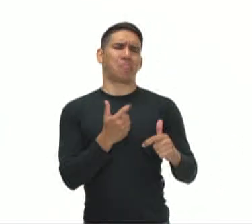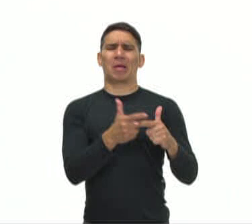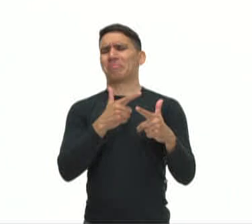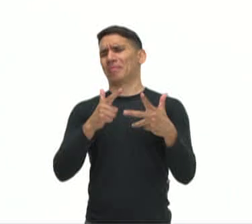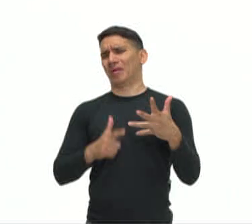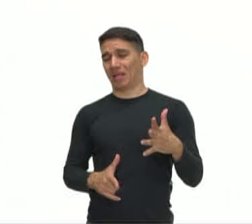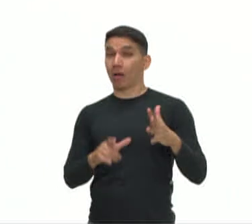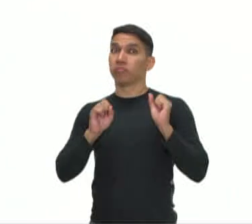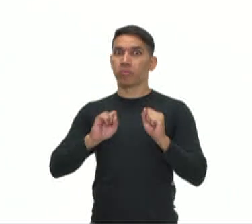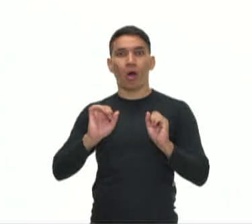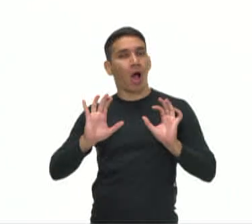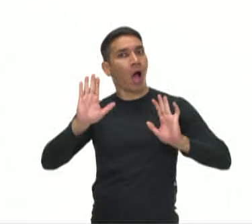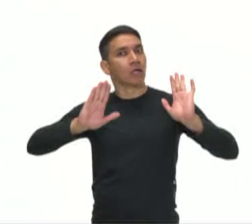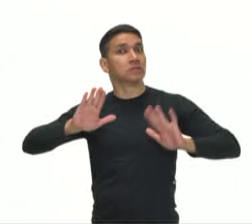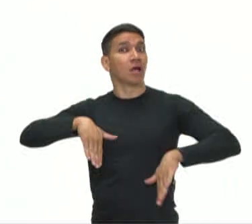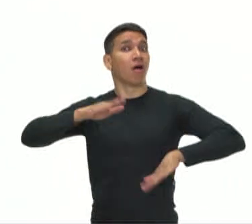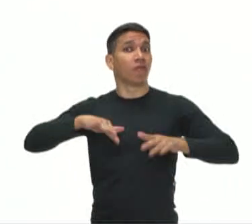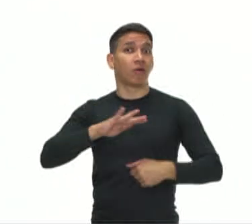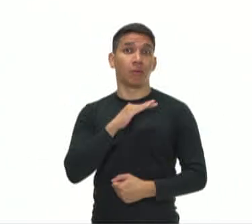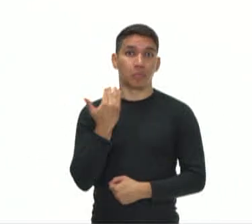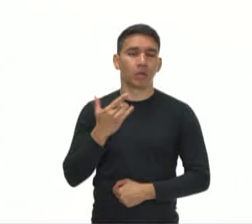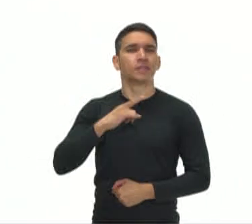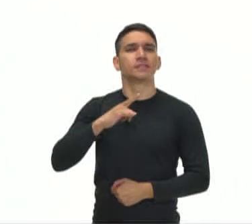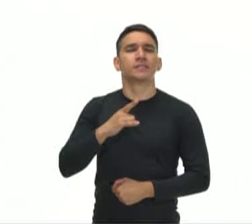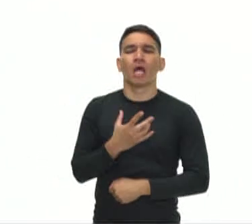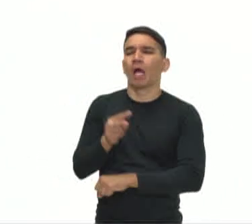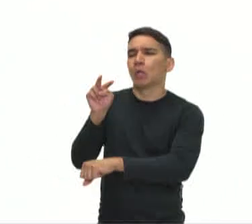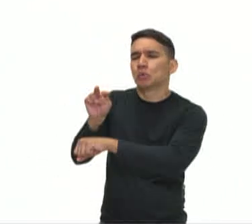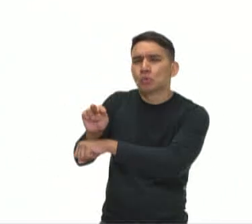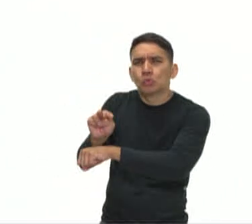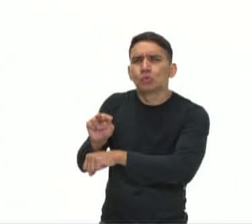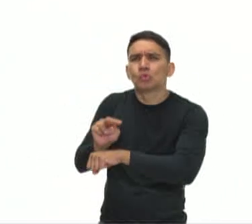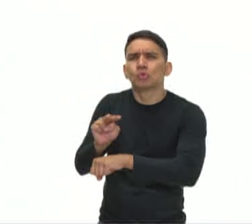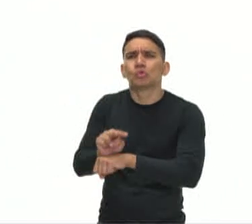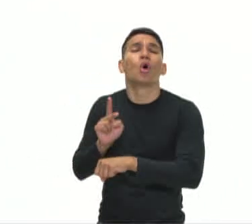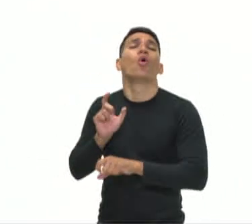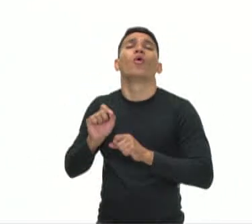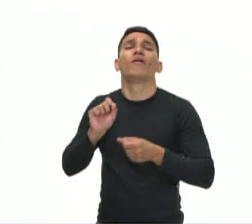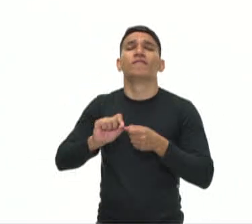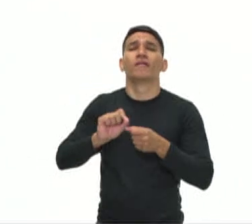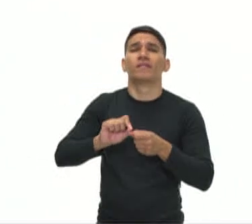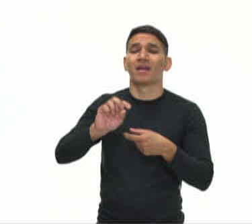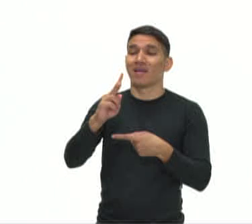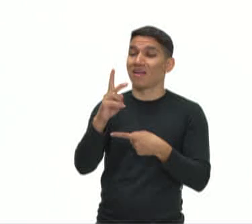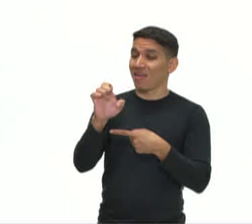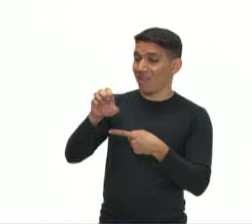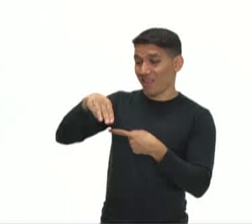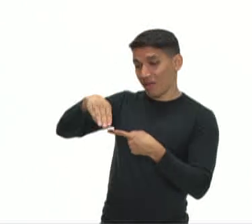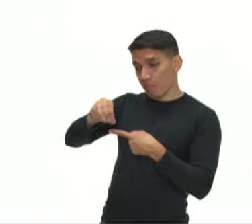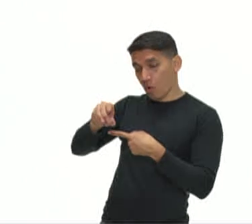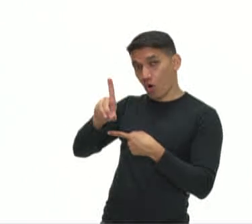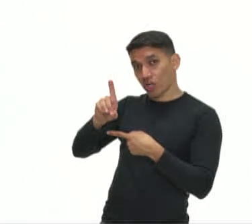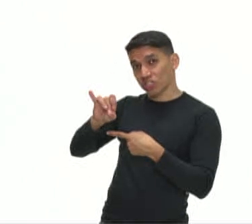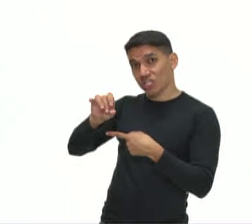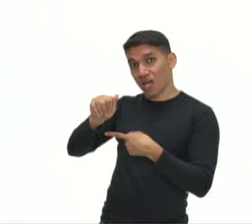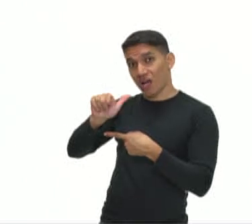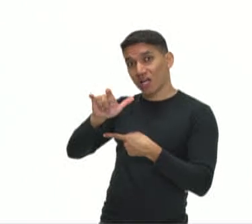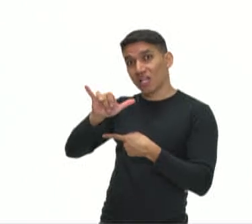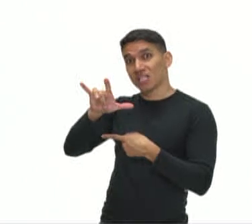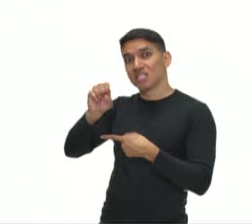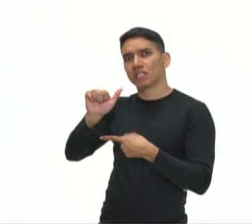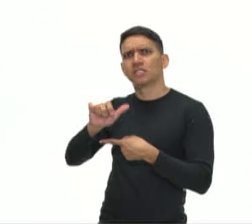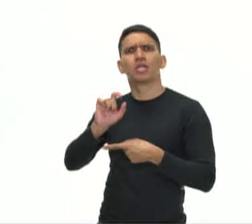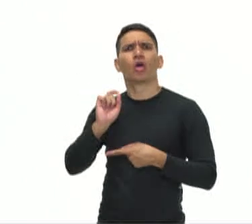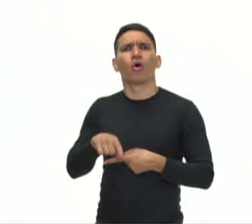Existem tratamentos como a hemodiálise, onde o sangue sai do corpo, circula por uma